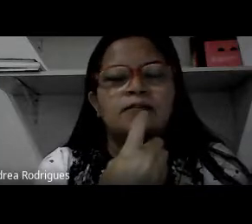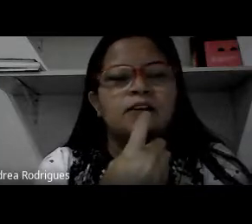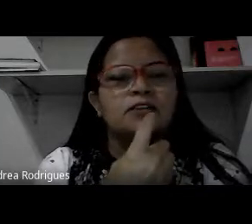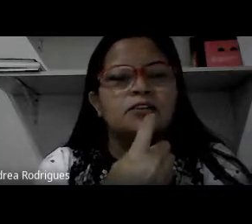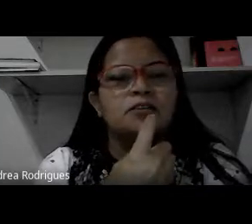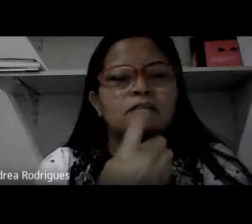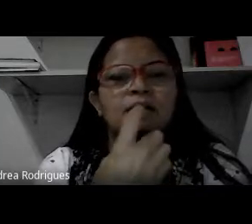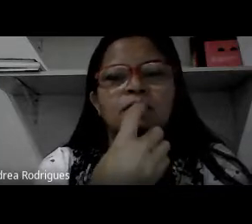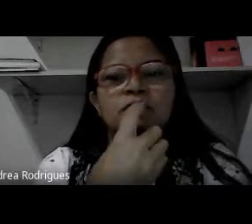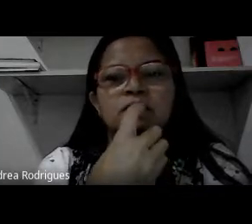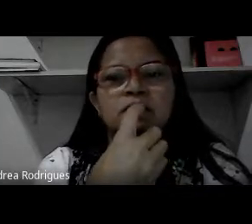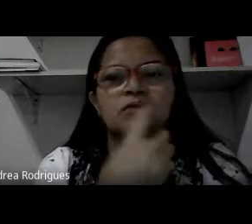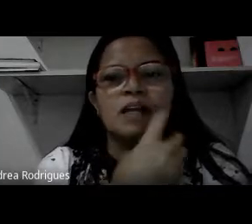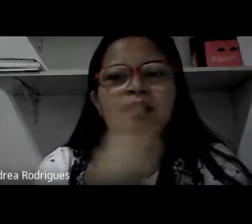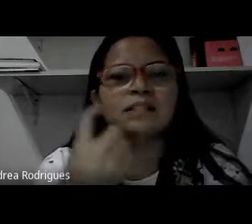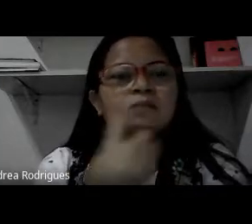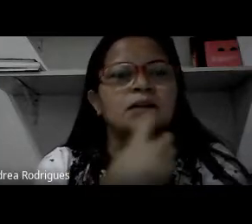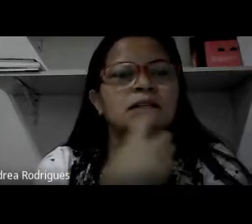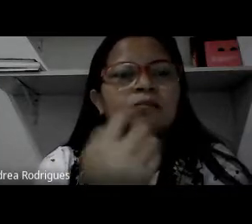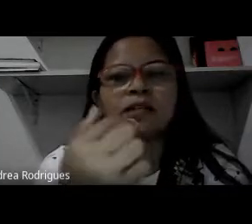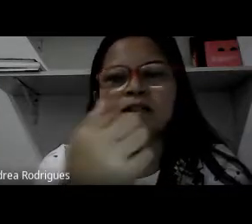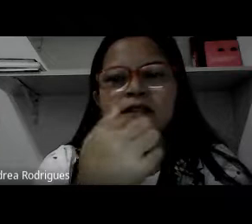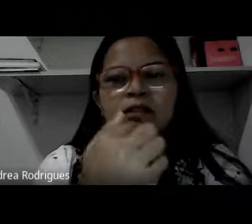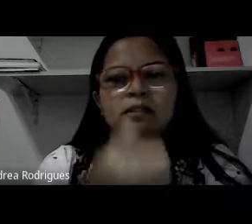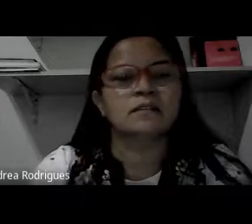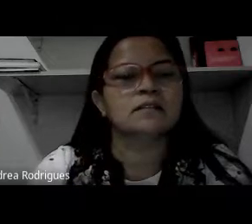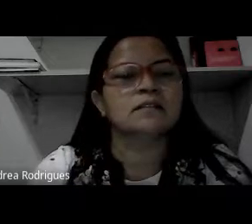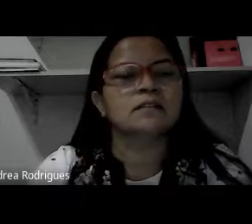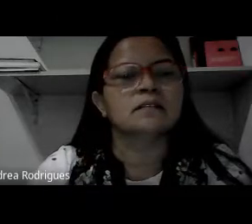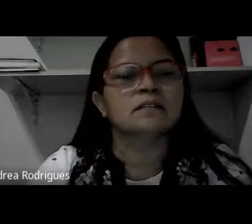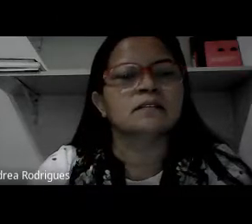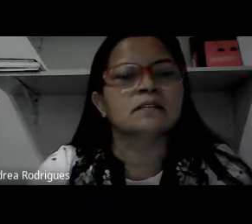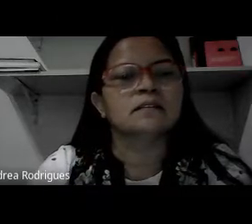Aí na frente da mãozinha tem um tracinho, parecendo um tezinho assim.